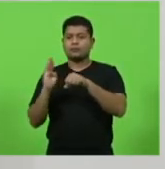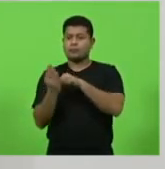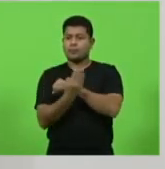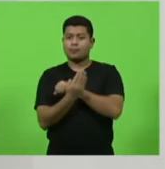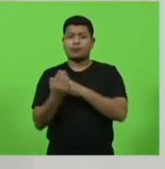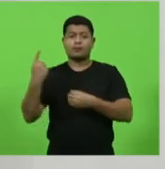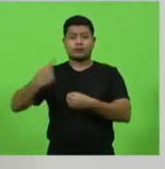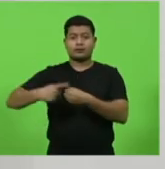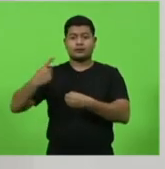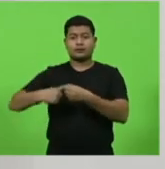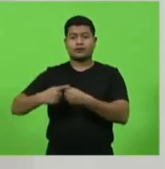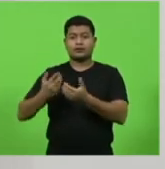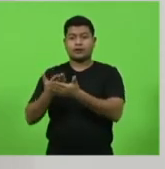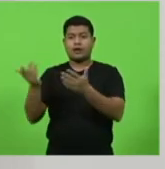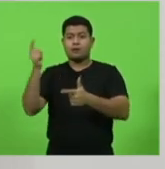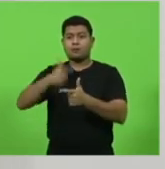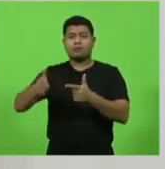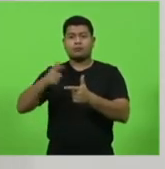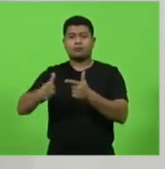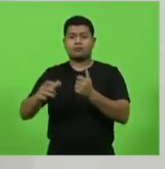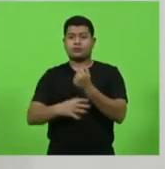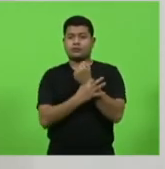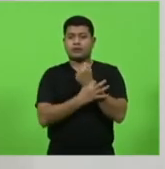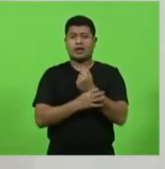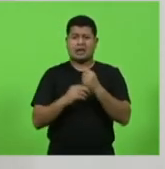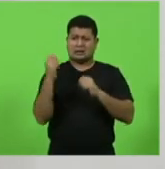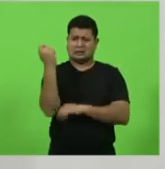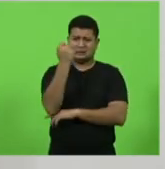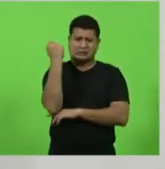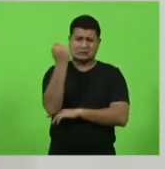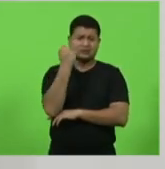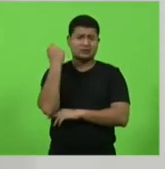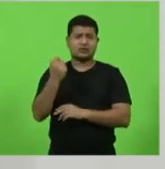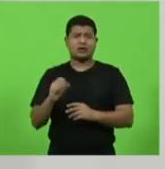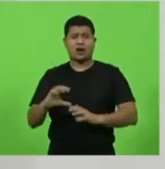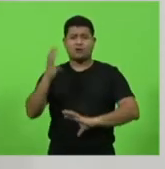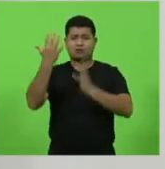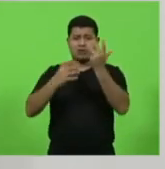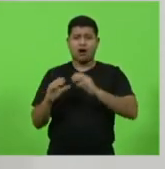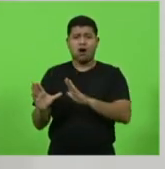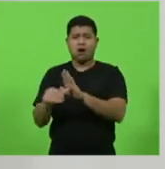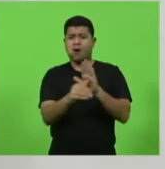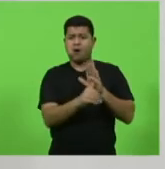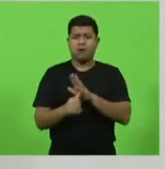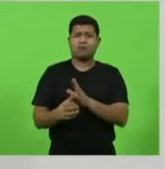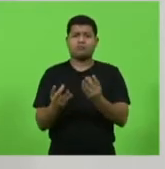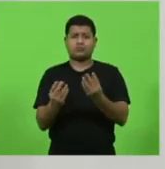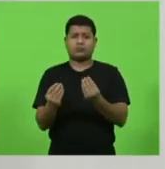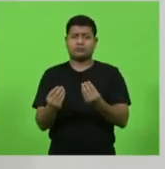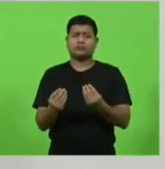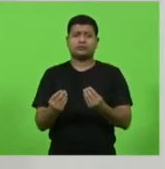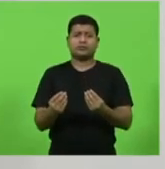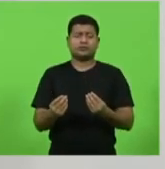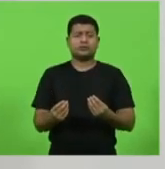cidade onde os problemas de segurança são graves, onde ocorre muito assalto, roubo,